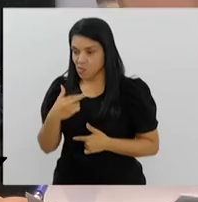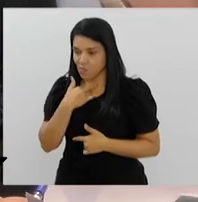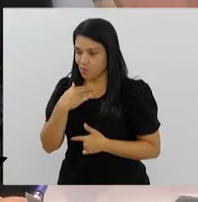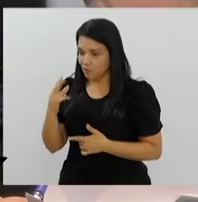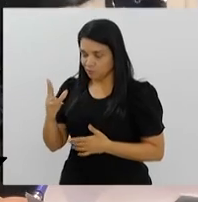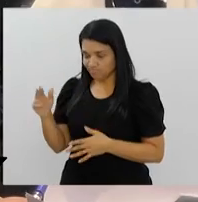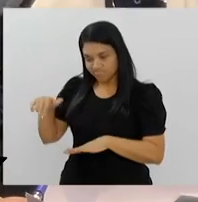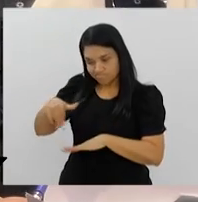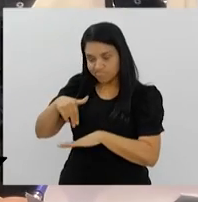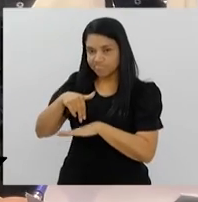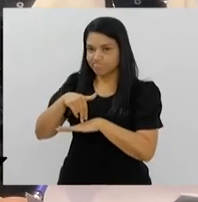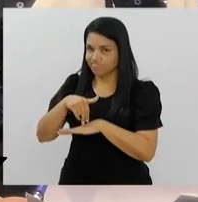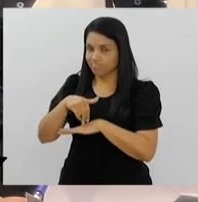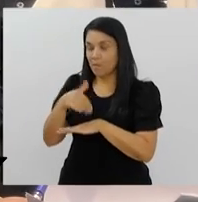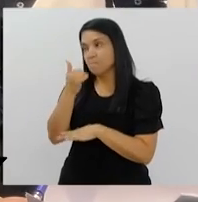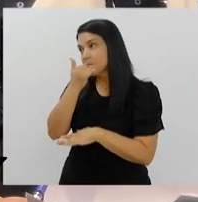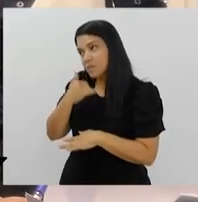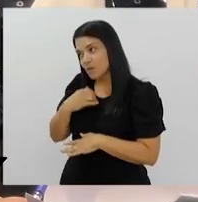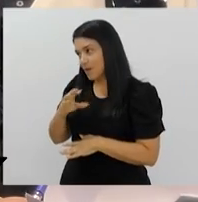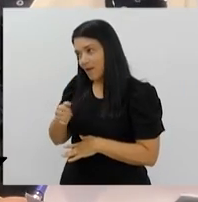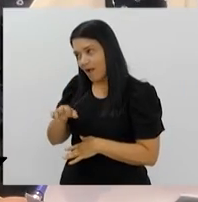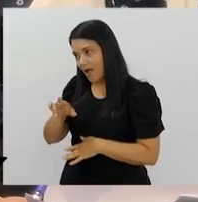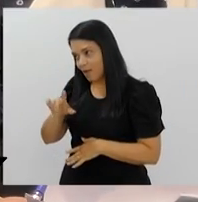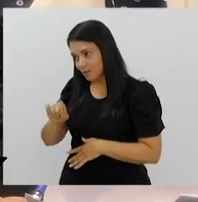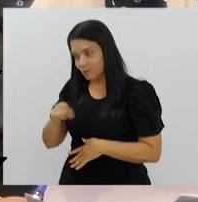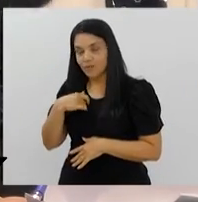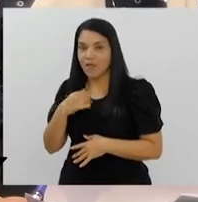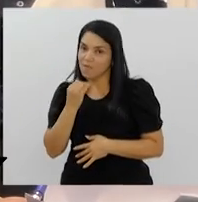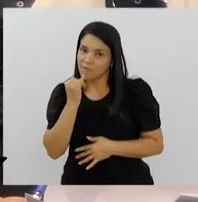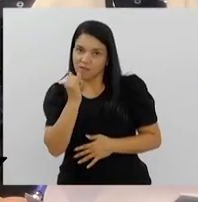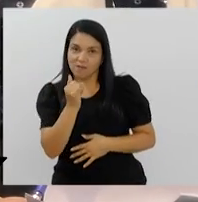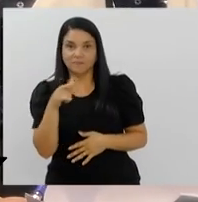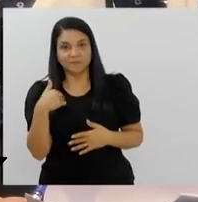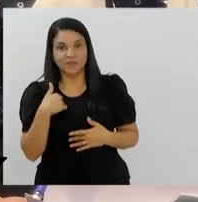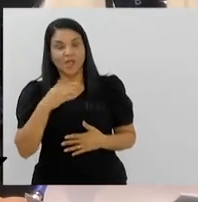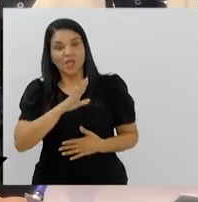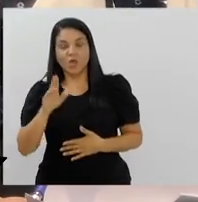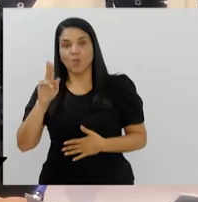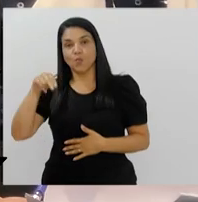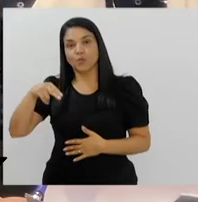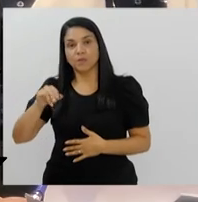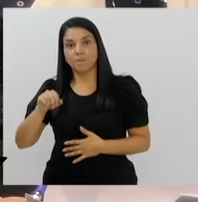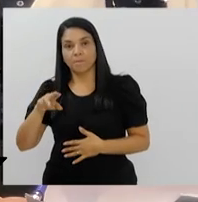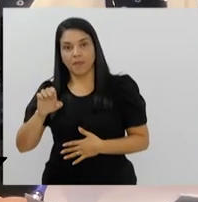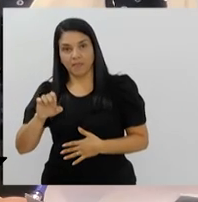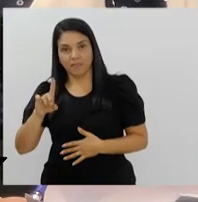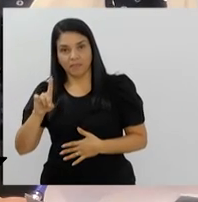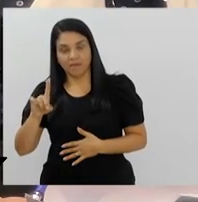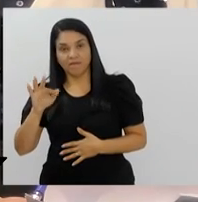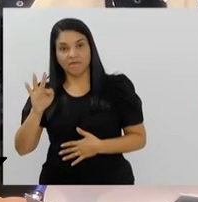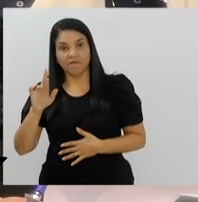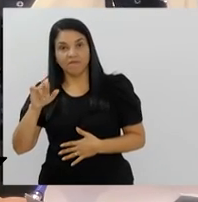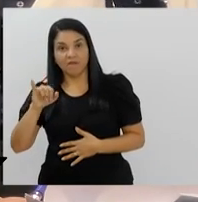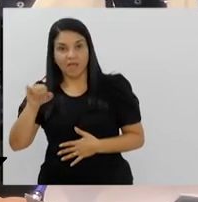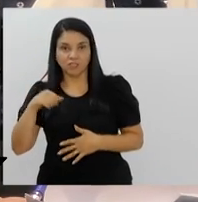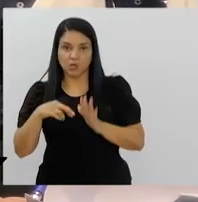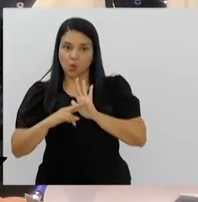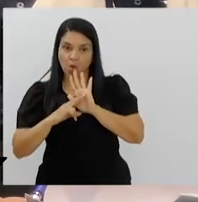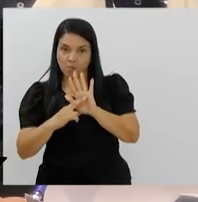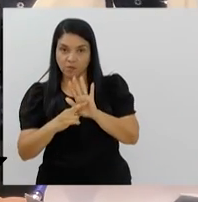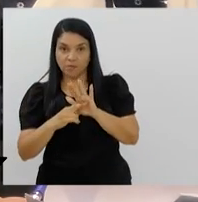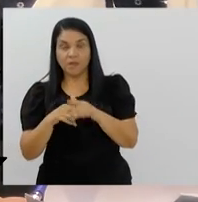aí me perdoe Carlos O que não pode é chegar aqui dizer o seguinte eu sou Unimed ferge eu represento a Unimed ferge Mas pela